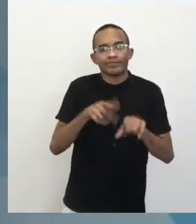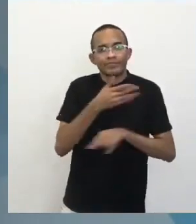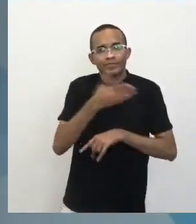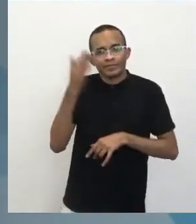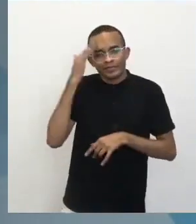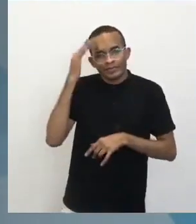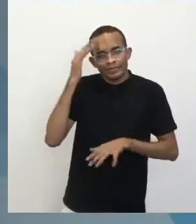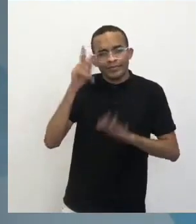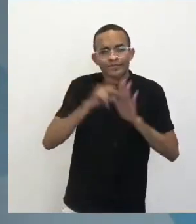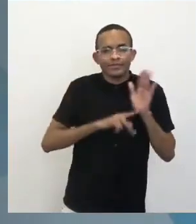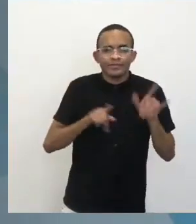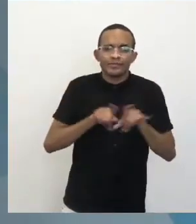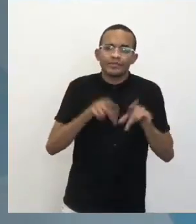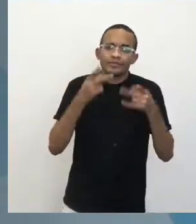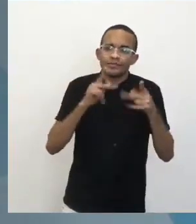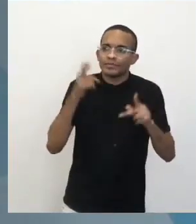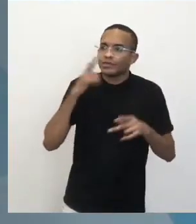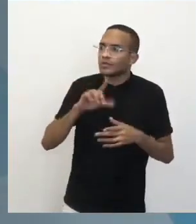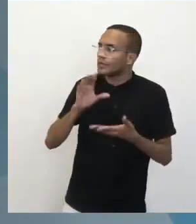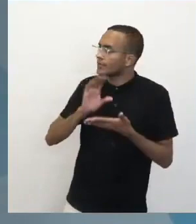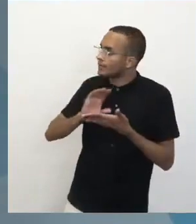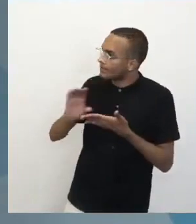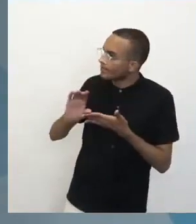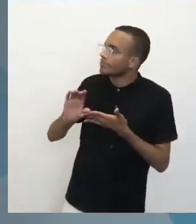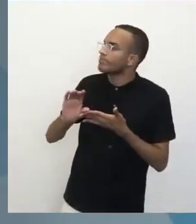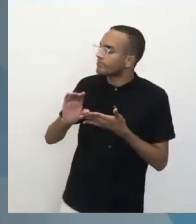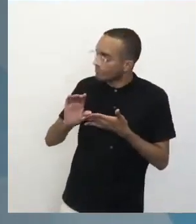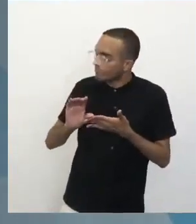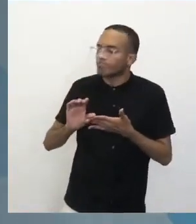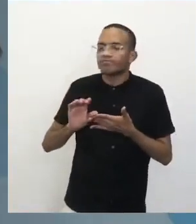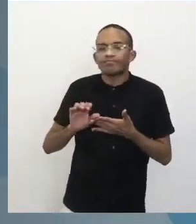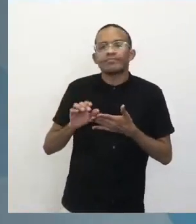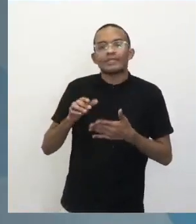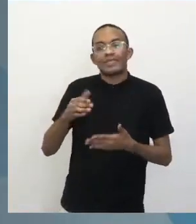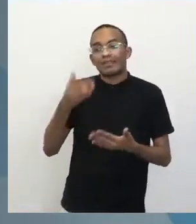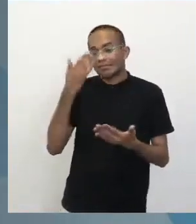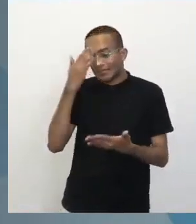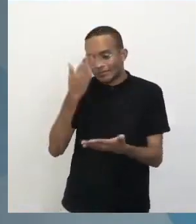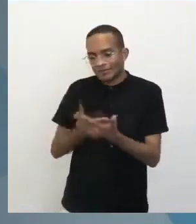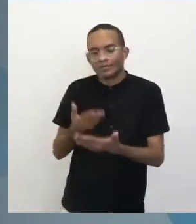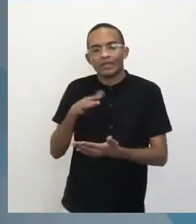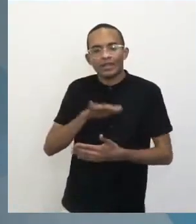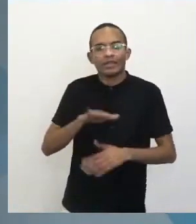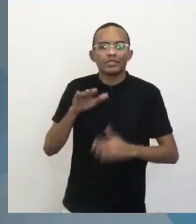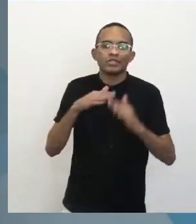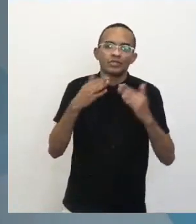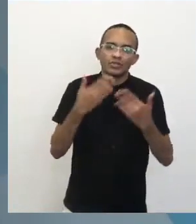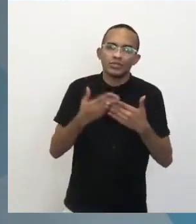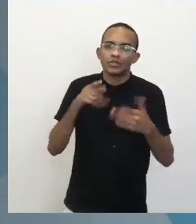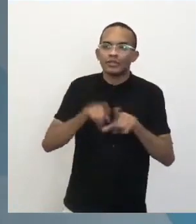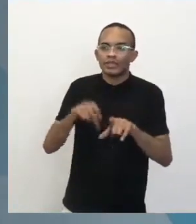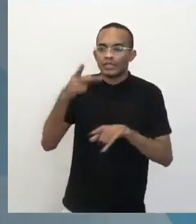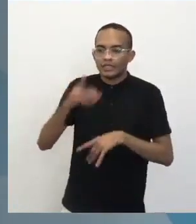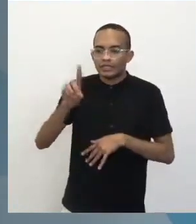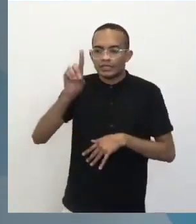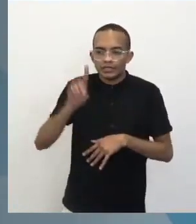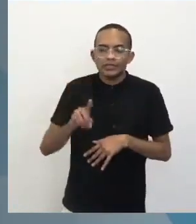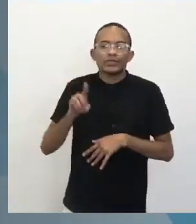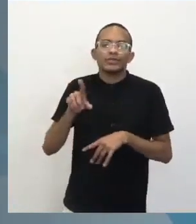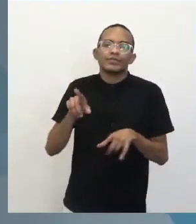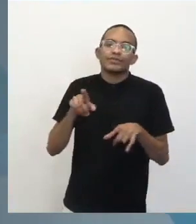sabem, um projeto para você conseguir um patrocínio de repente, convencer, né, aí no caso da escola, convencer o diretor da